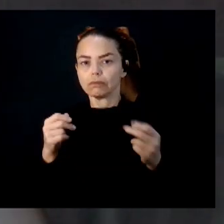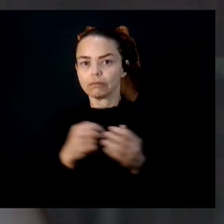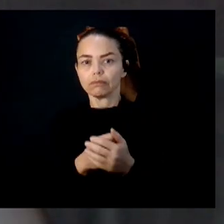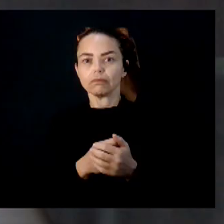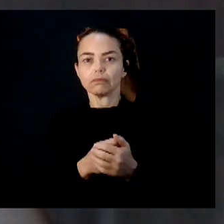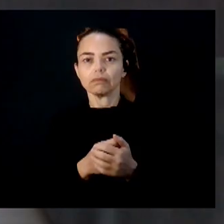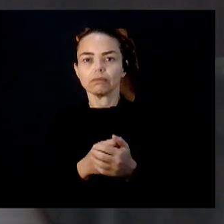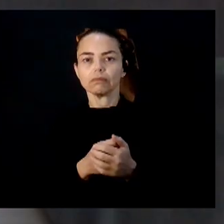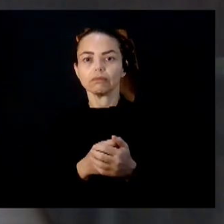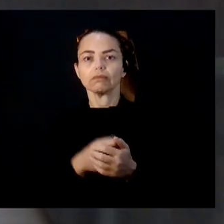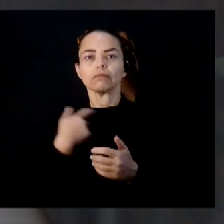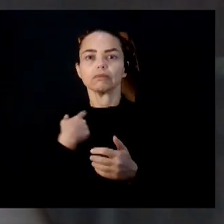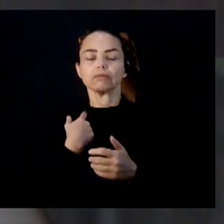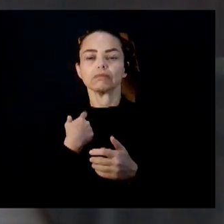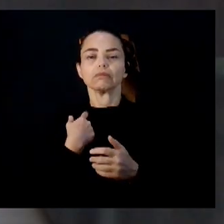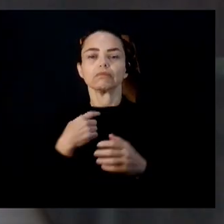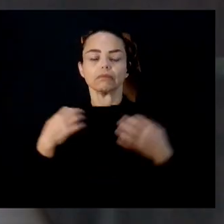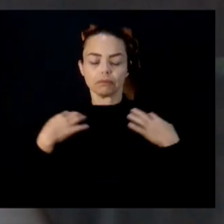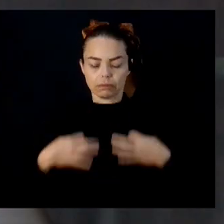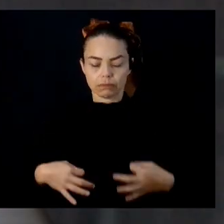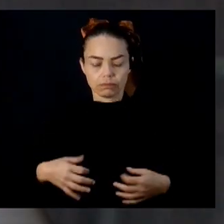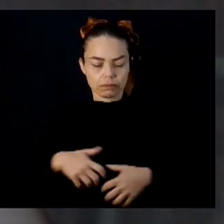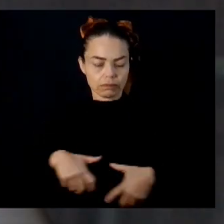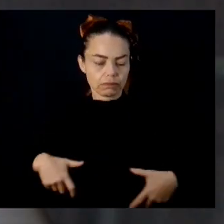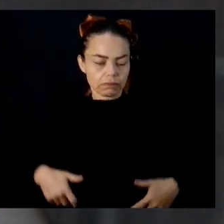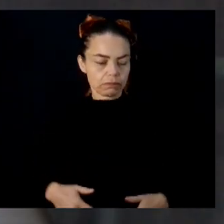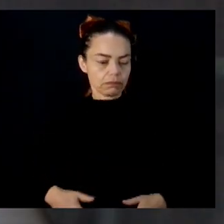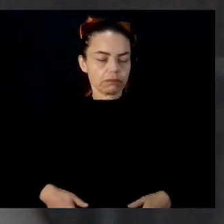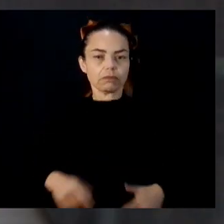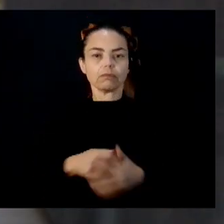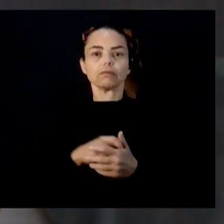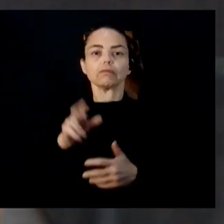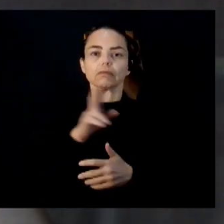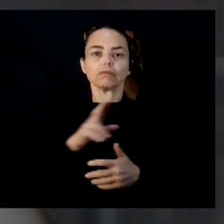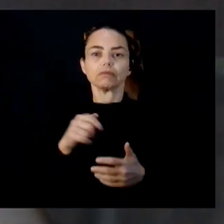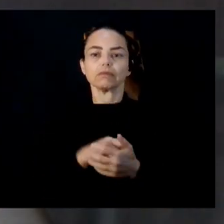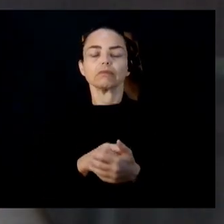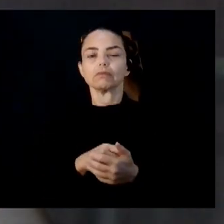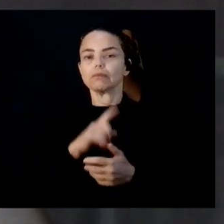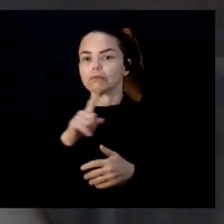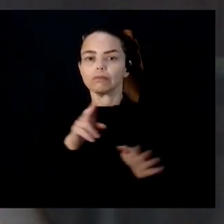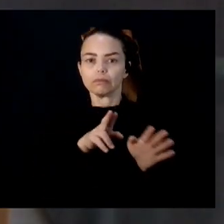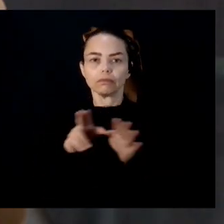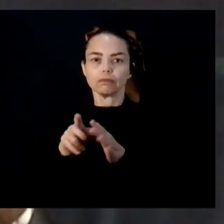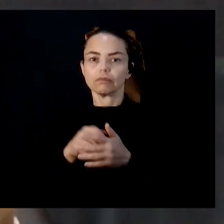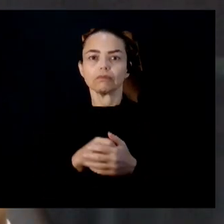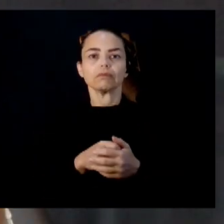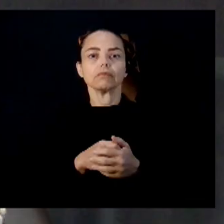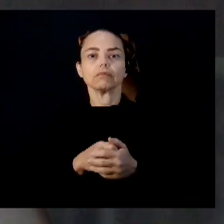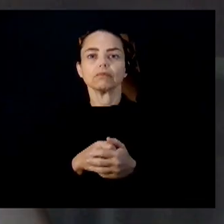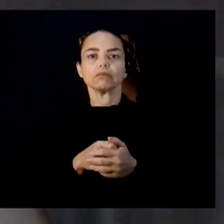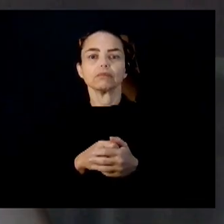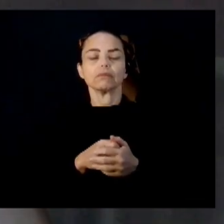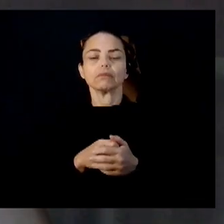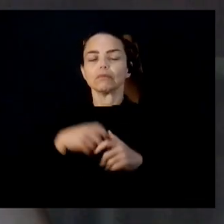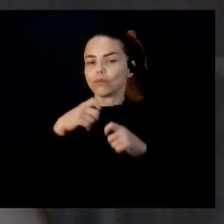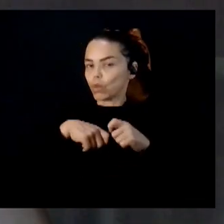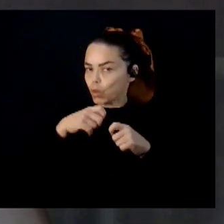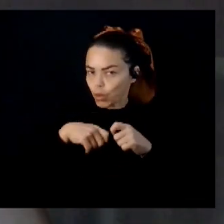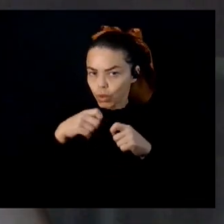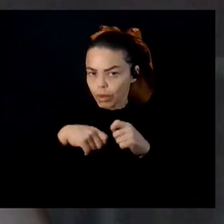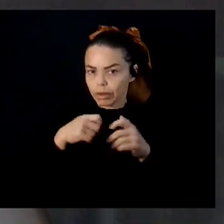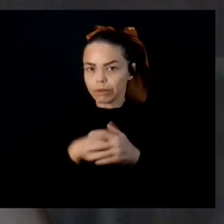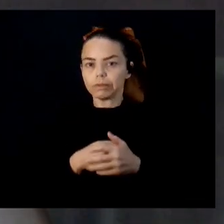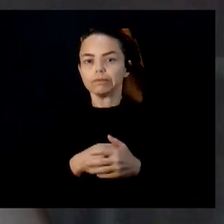pôr o acessório, o item em você e usar. Talvez você vai usar numa outra semana. Então, assim, a mesma coisa o sexo. Pode ser que